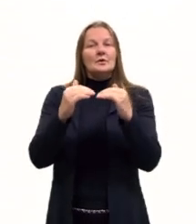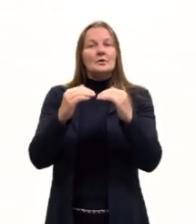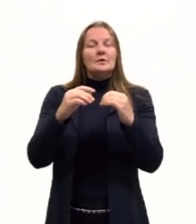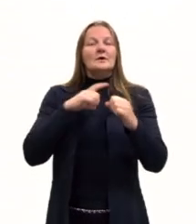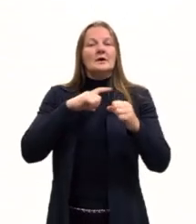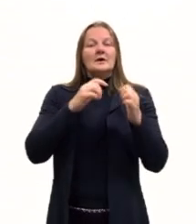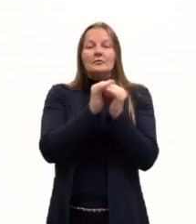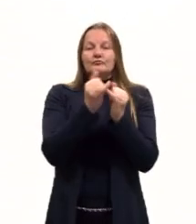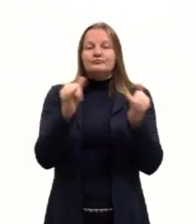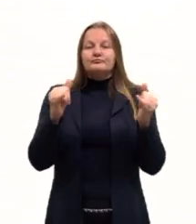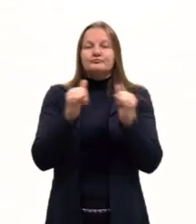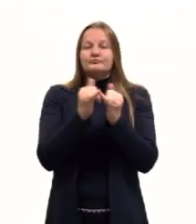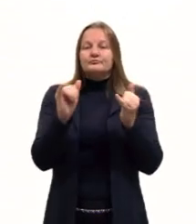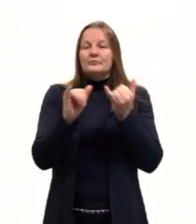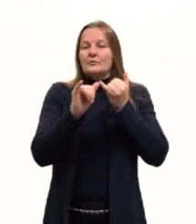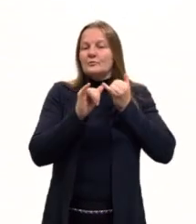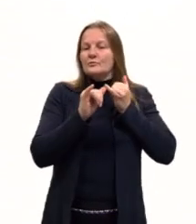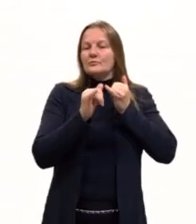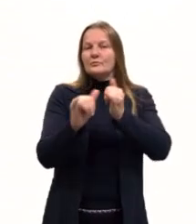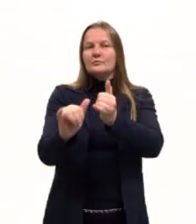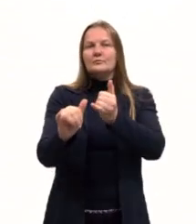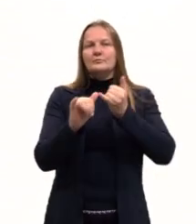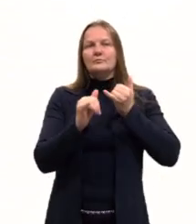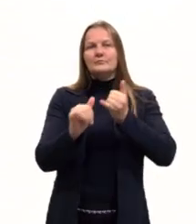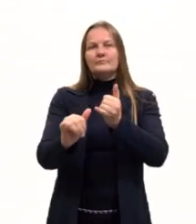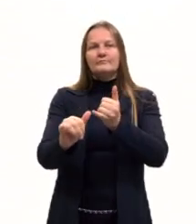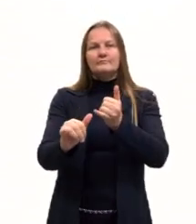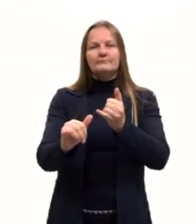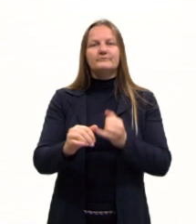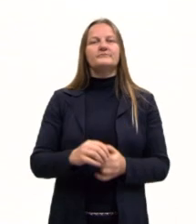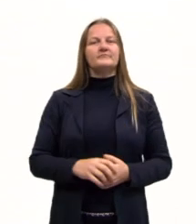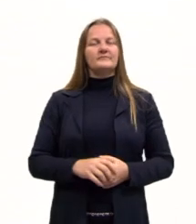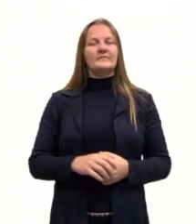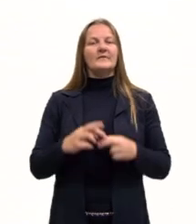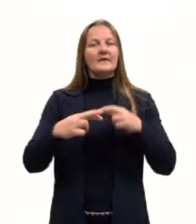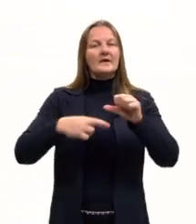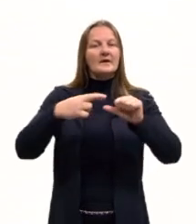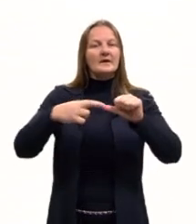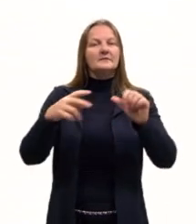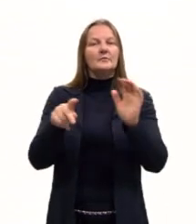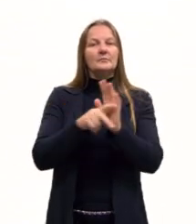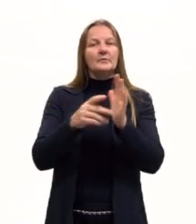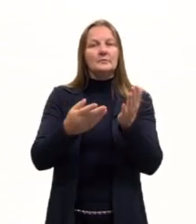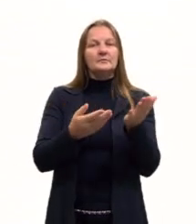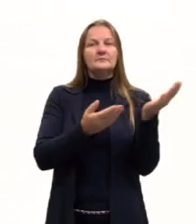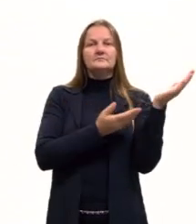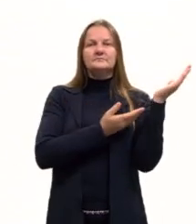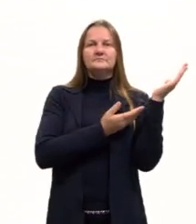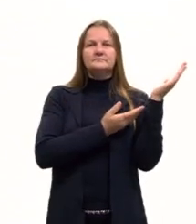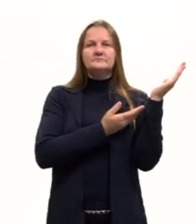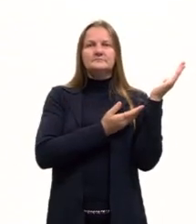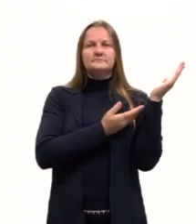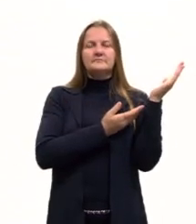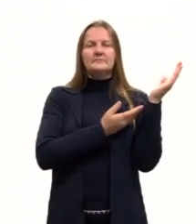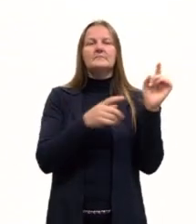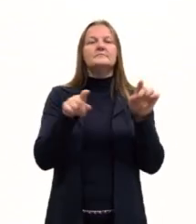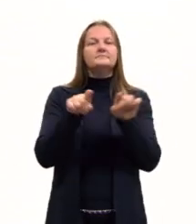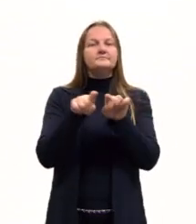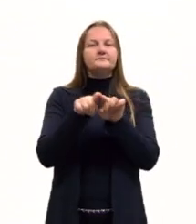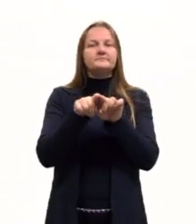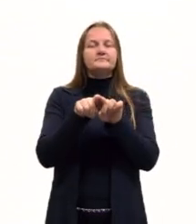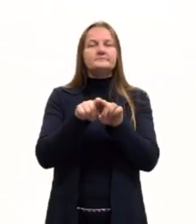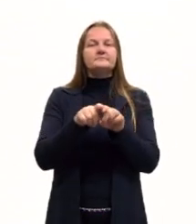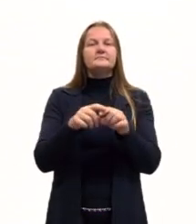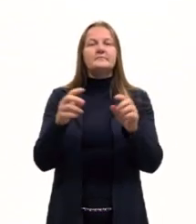de corrente elétrica né de uma reação espontânea desculpa além do processo